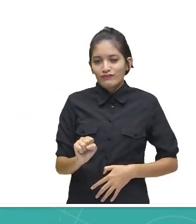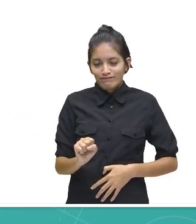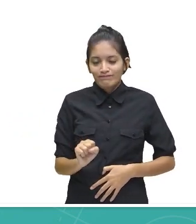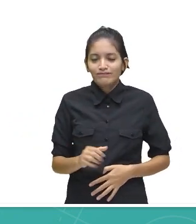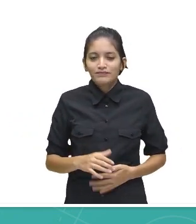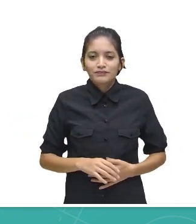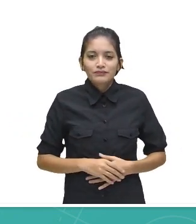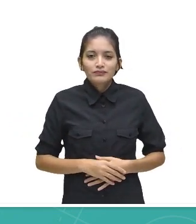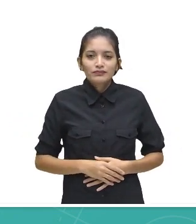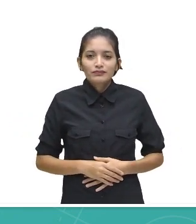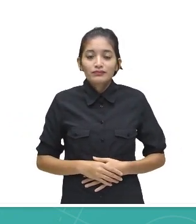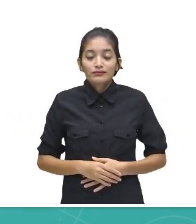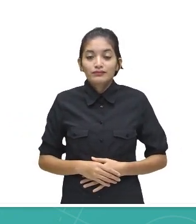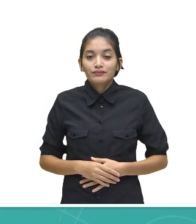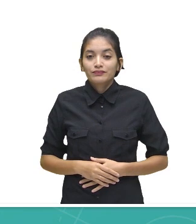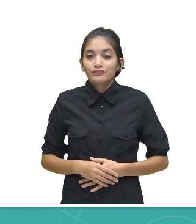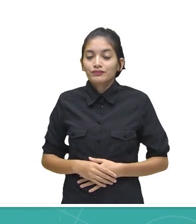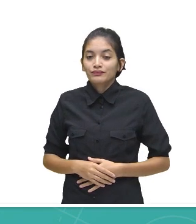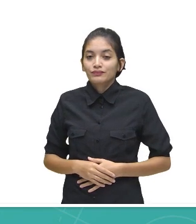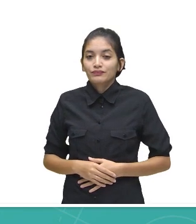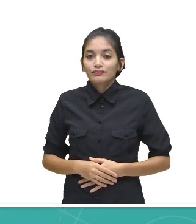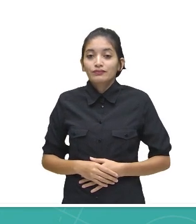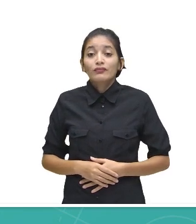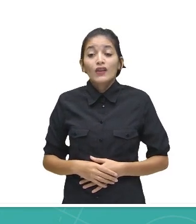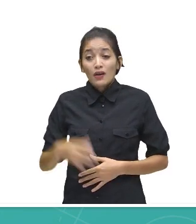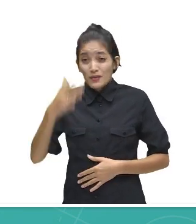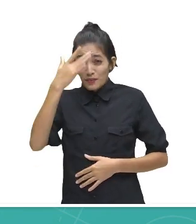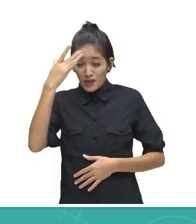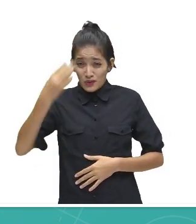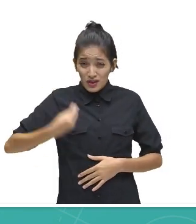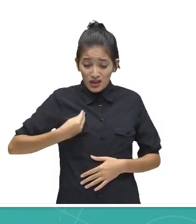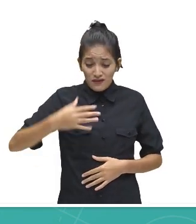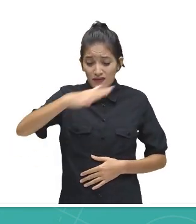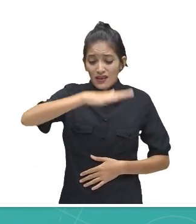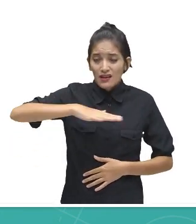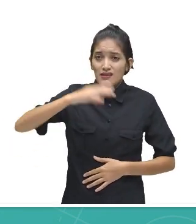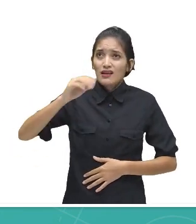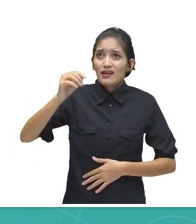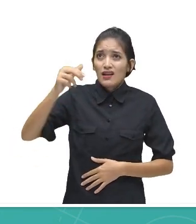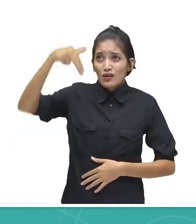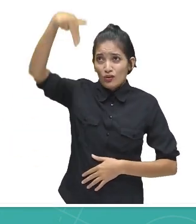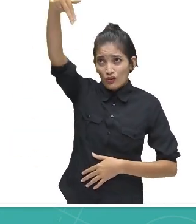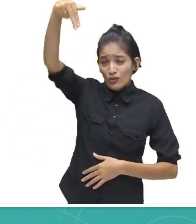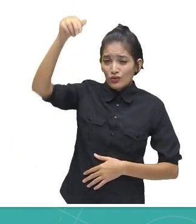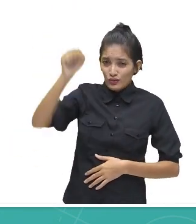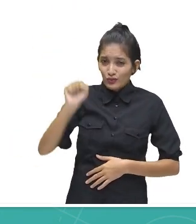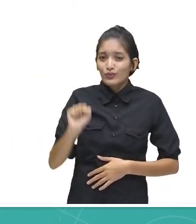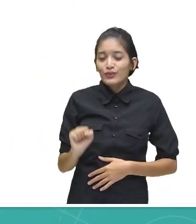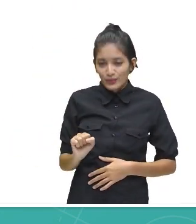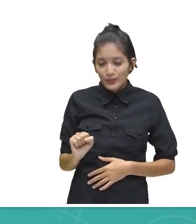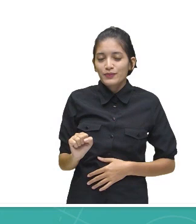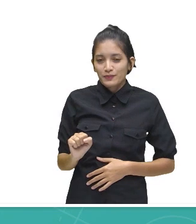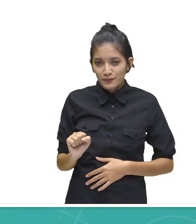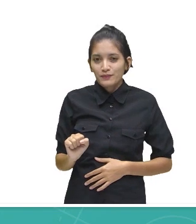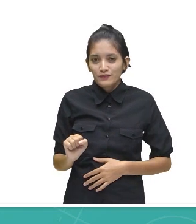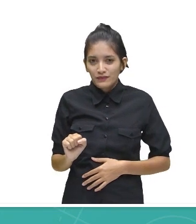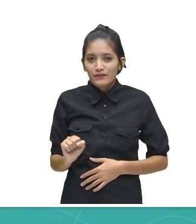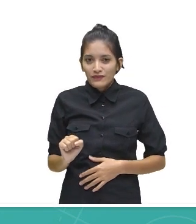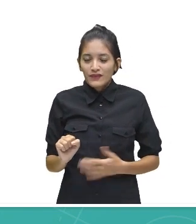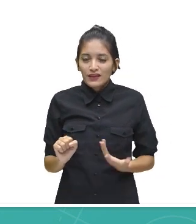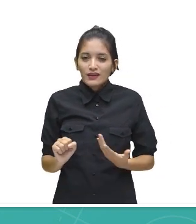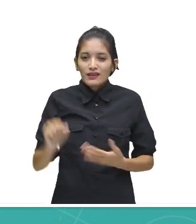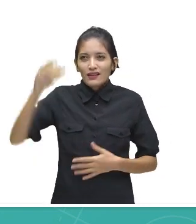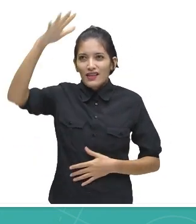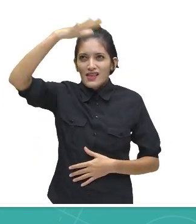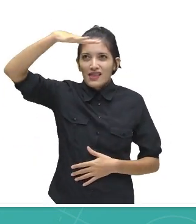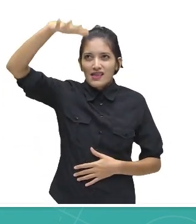Gente, a realidade para as pessoas que vivem nessas áreas aí do planeta, tanto no Polo Norte quanto no Polo Sul, tanto na